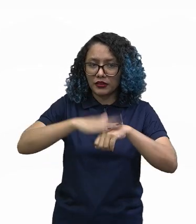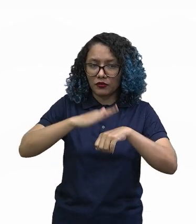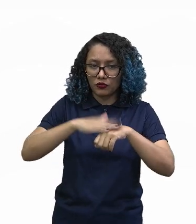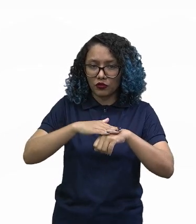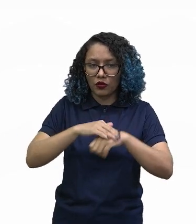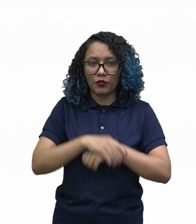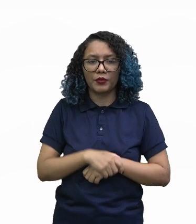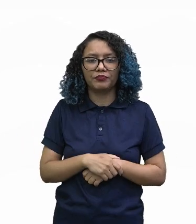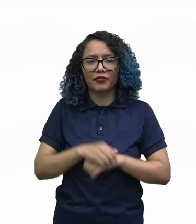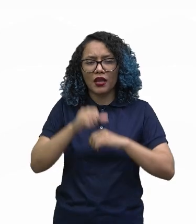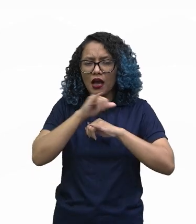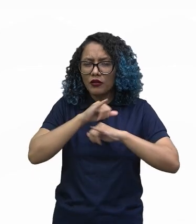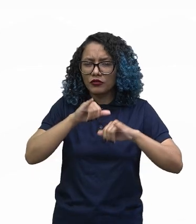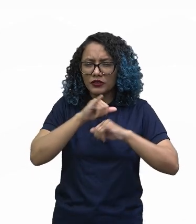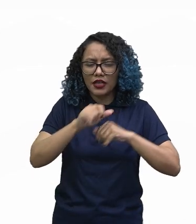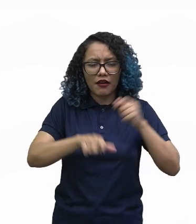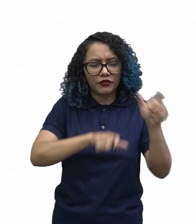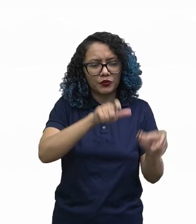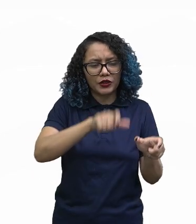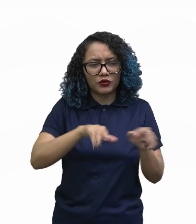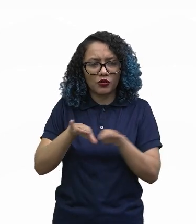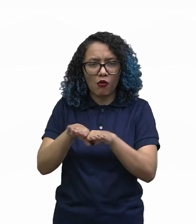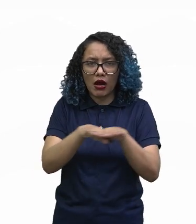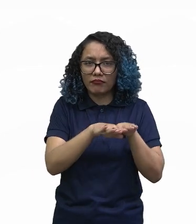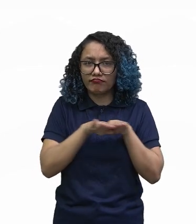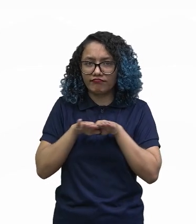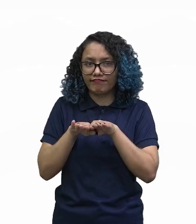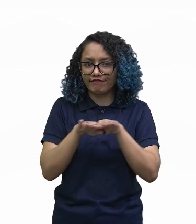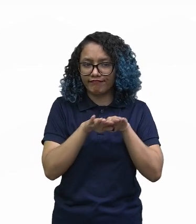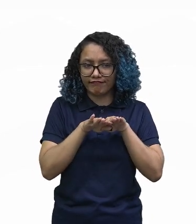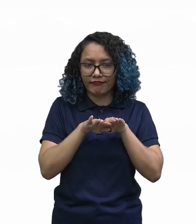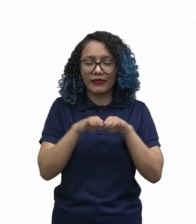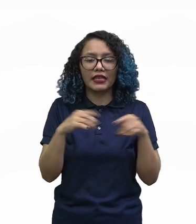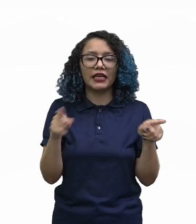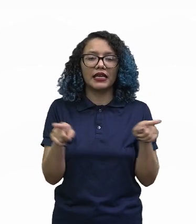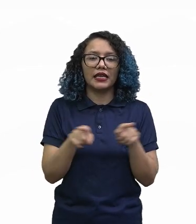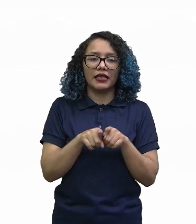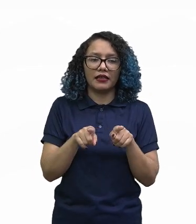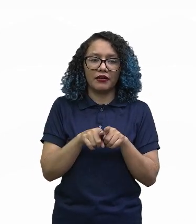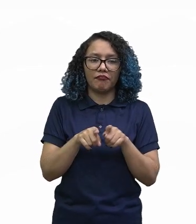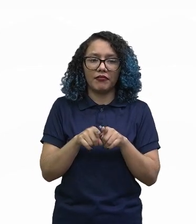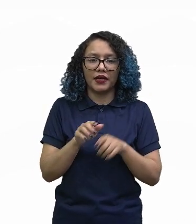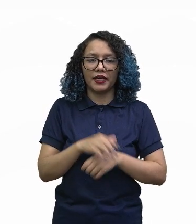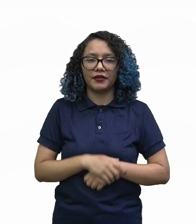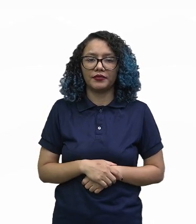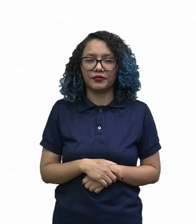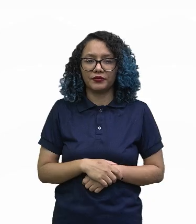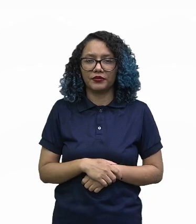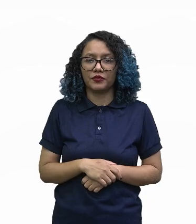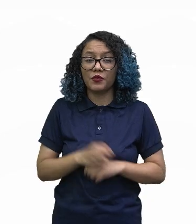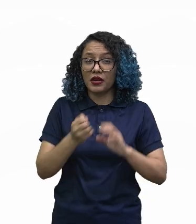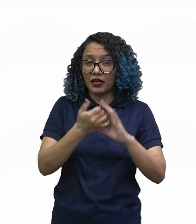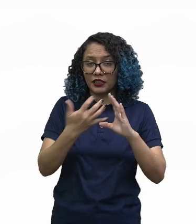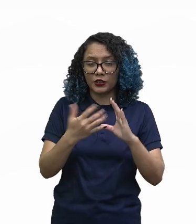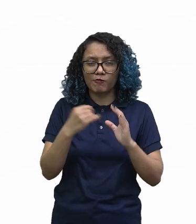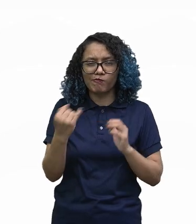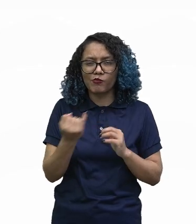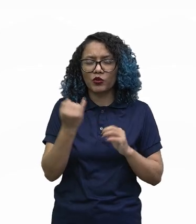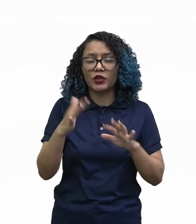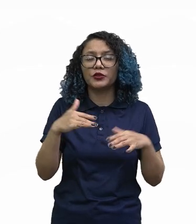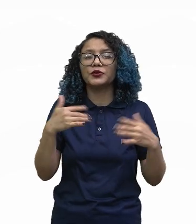seus membros e que também apresentava uma característica muito importante, que